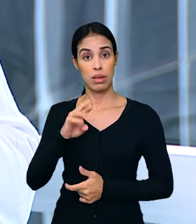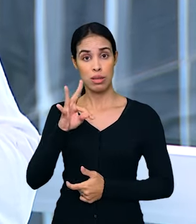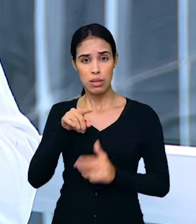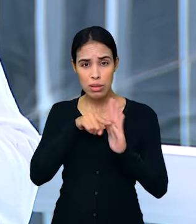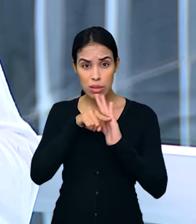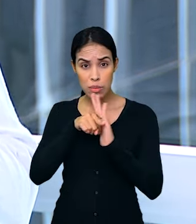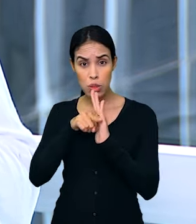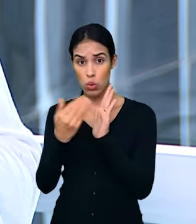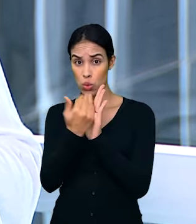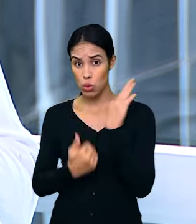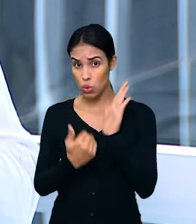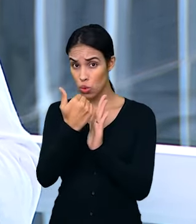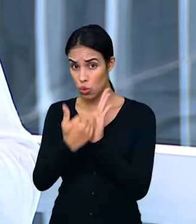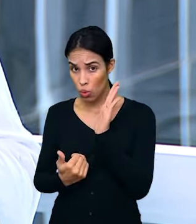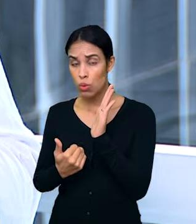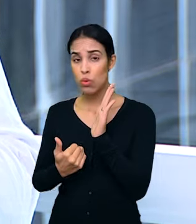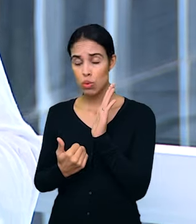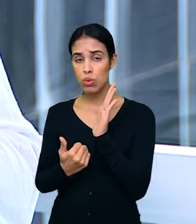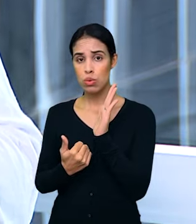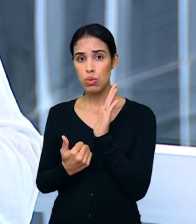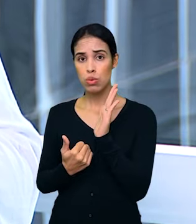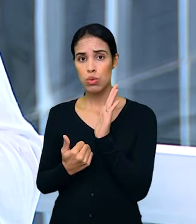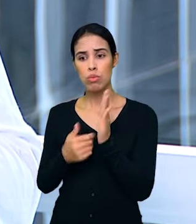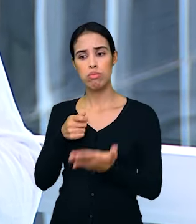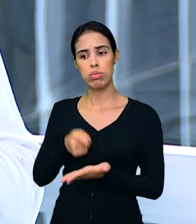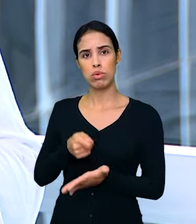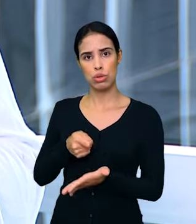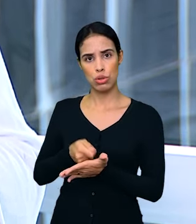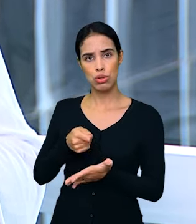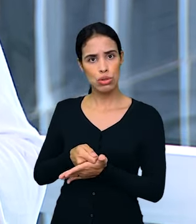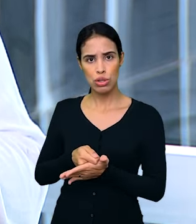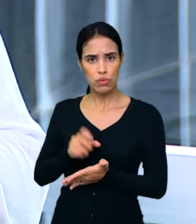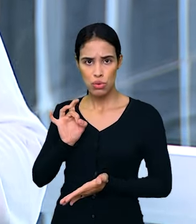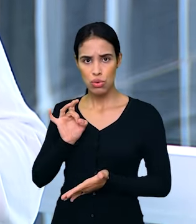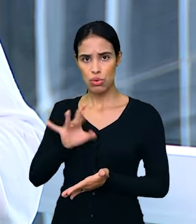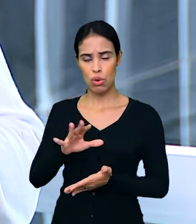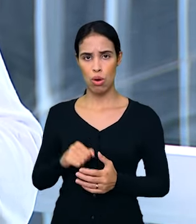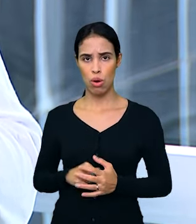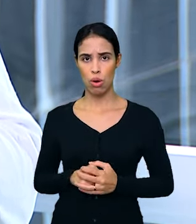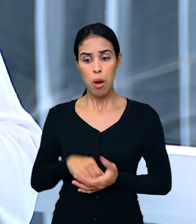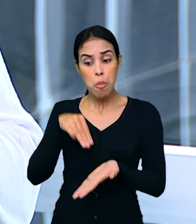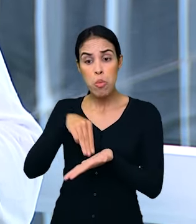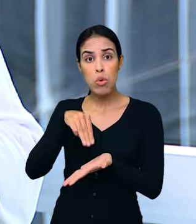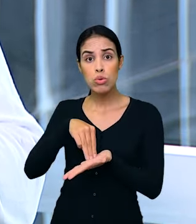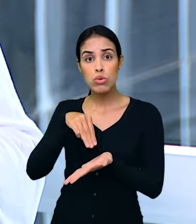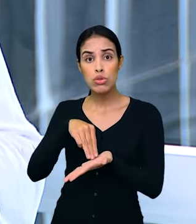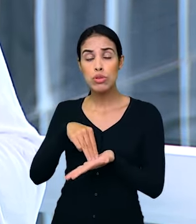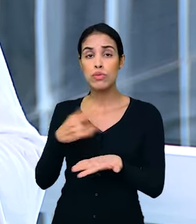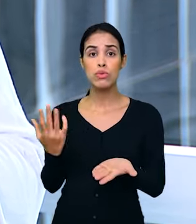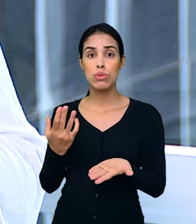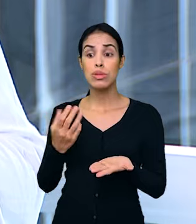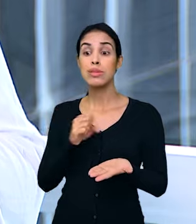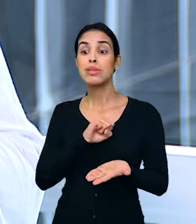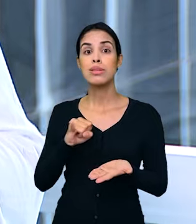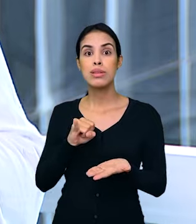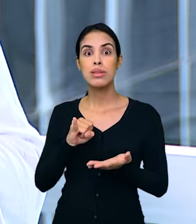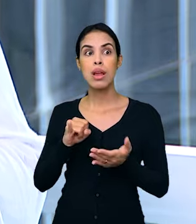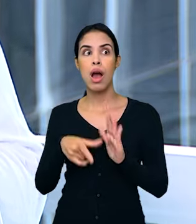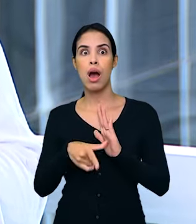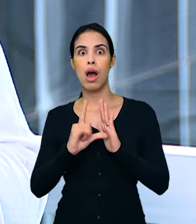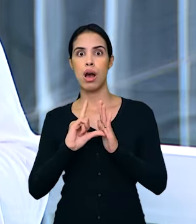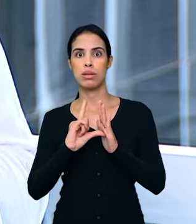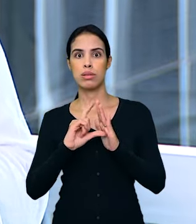observou ainda que os descontos tinham caráter nitidamente punitivo e só se justificariam se a paralisação tivesse